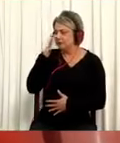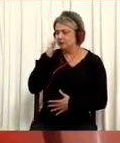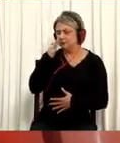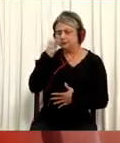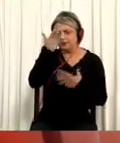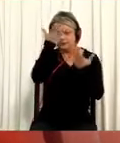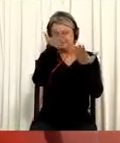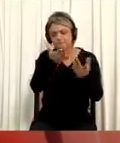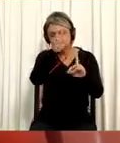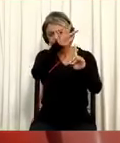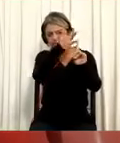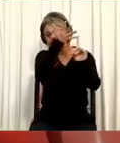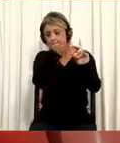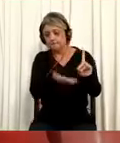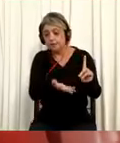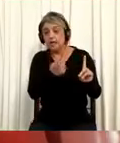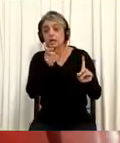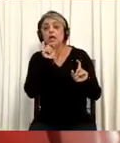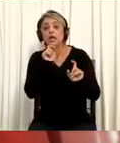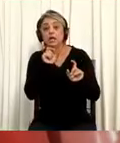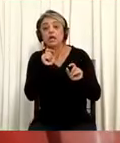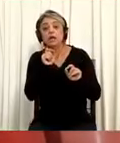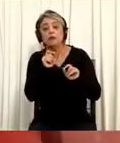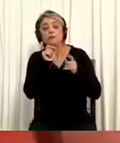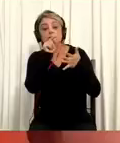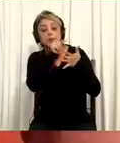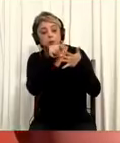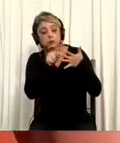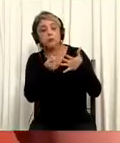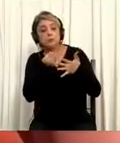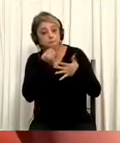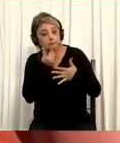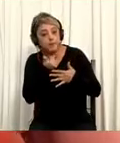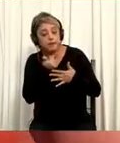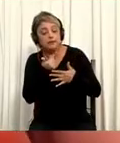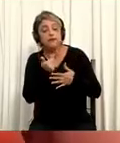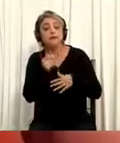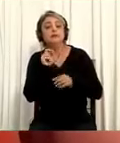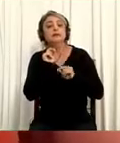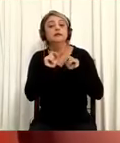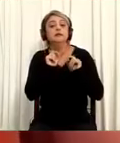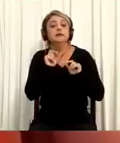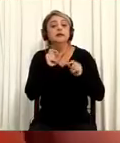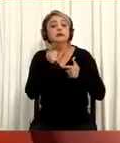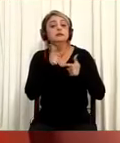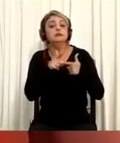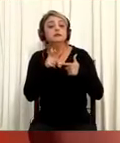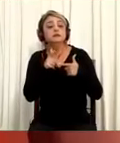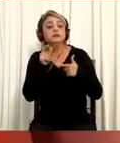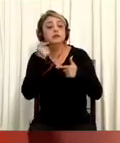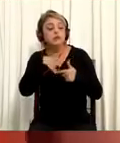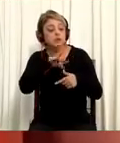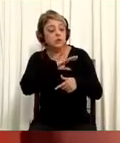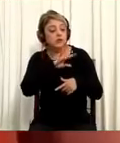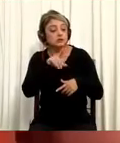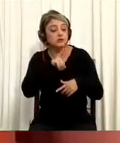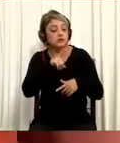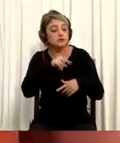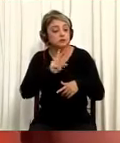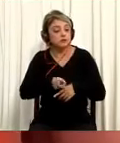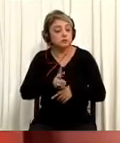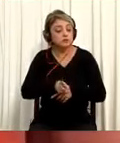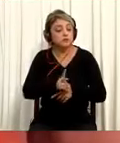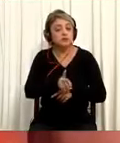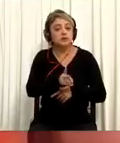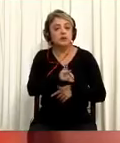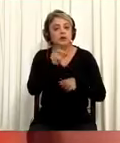admiração e muito bem colocado, né? Essa situação que nós devemos